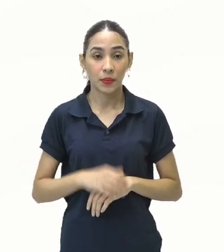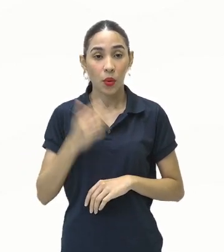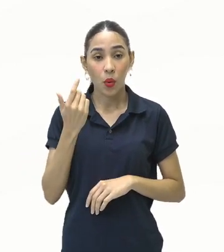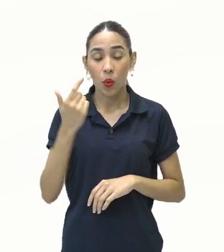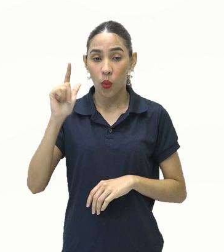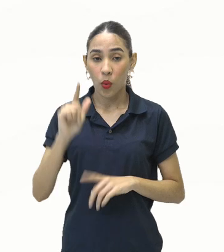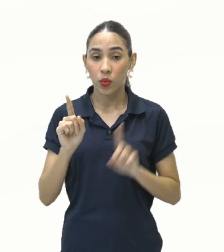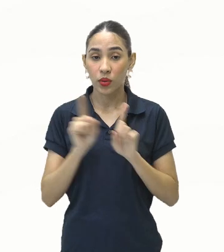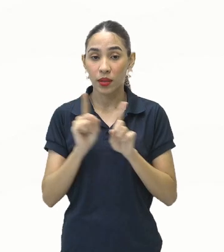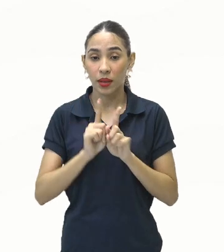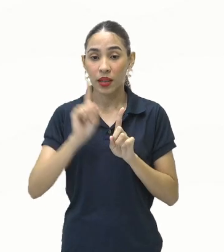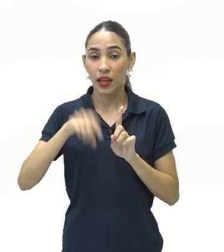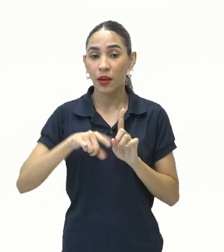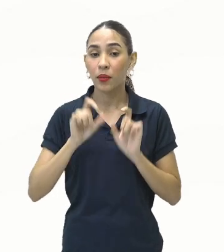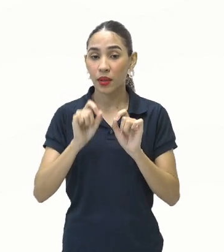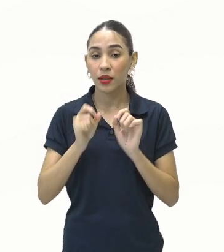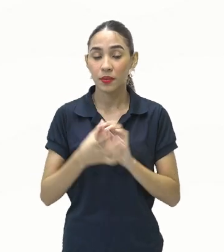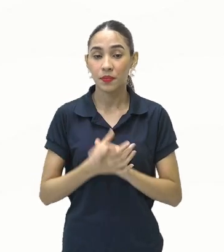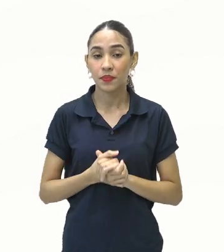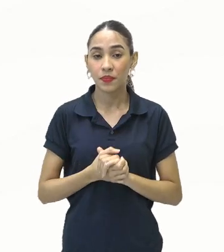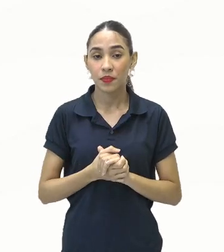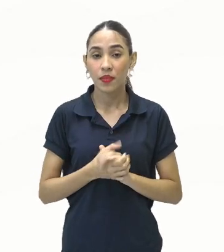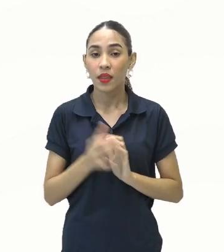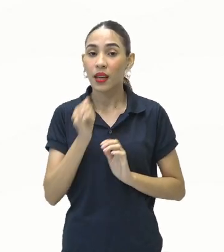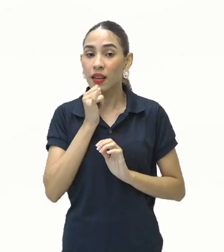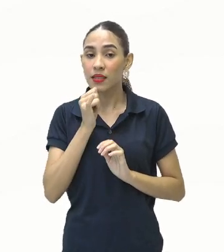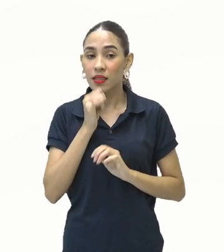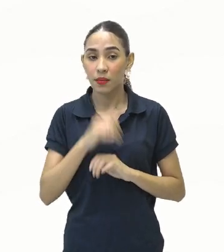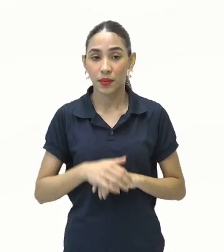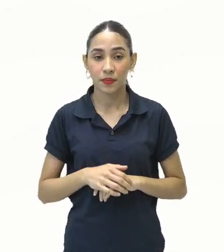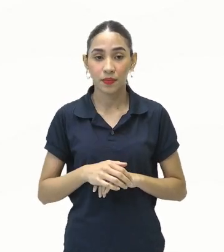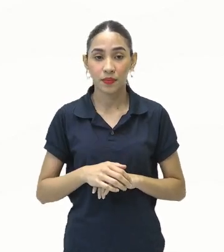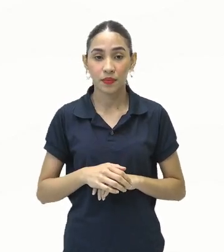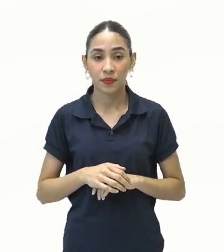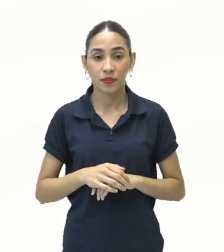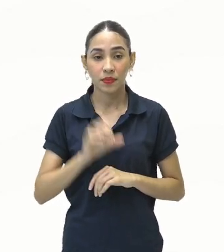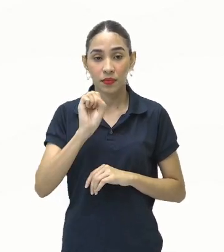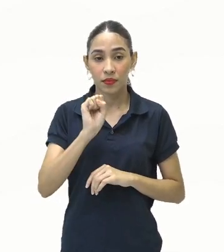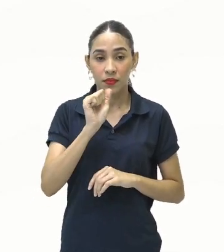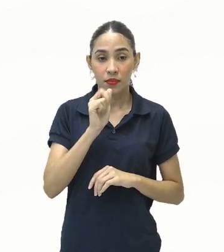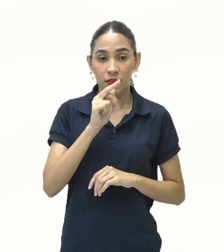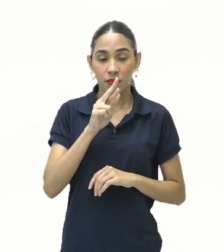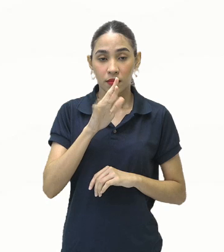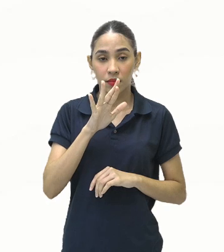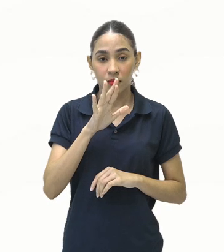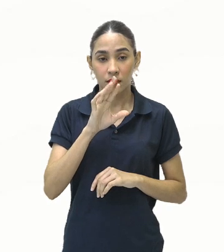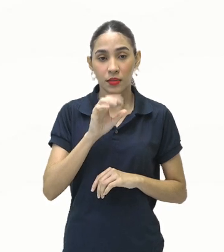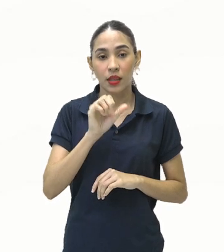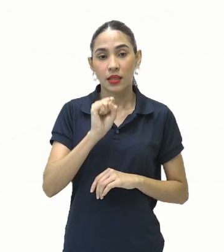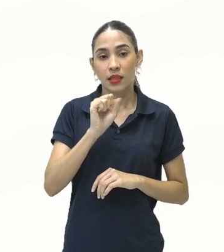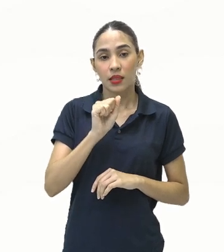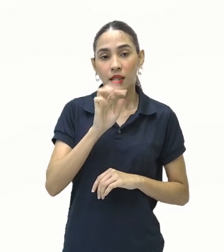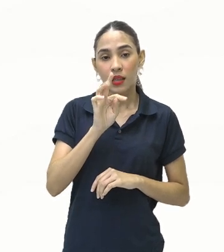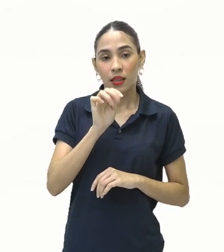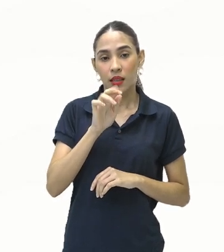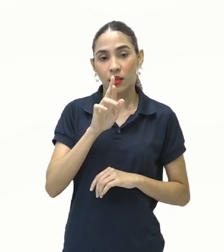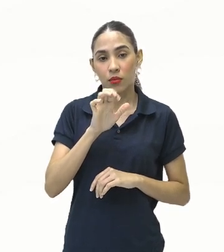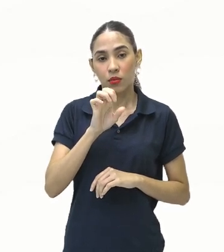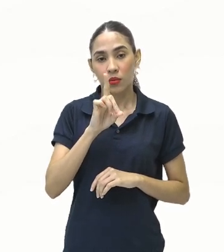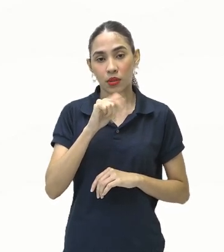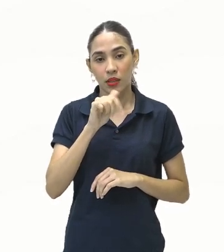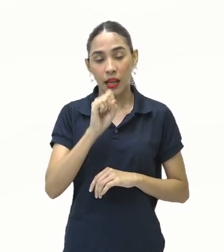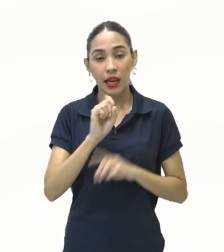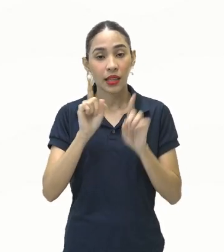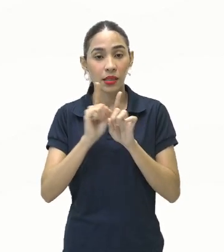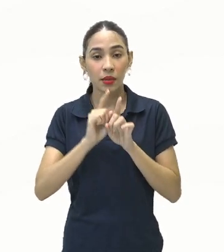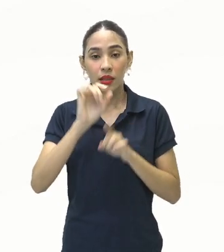Outra coisa também que a gente consegue entender é em questão de saturadas e insaturadas. As cadeias